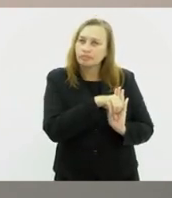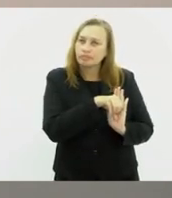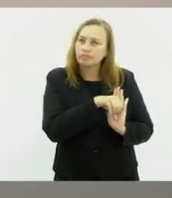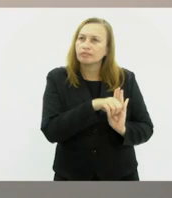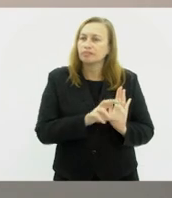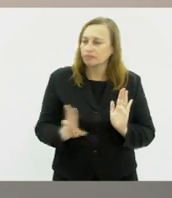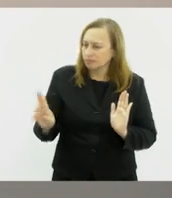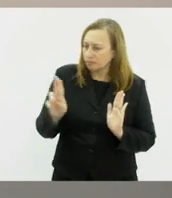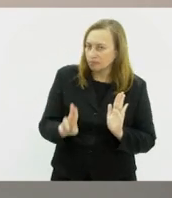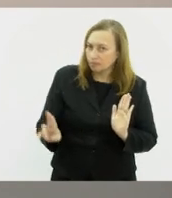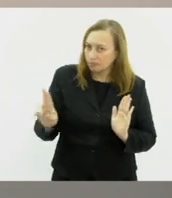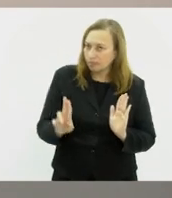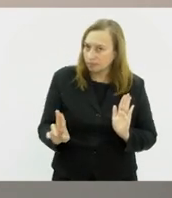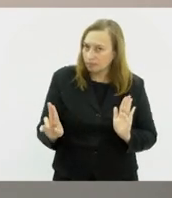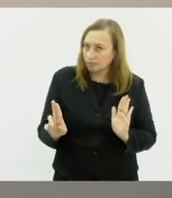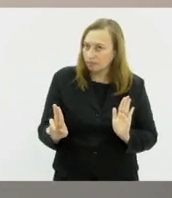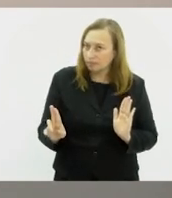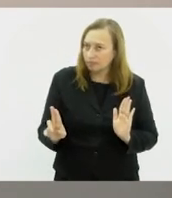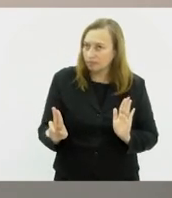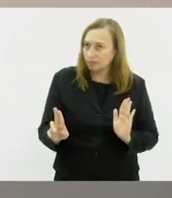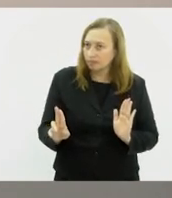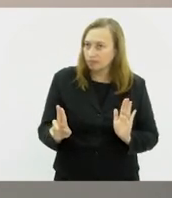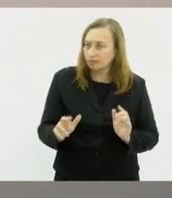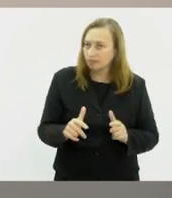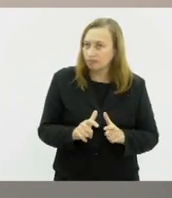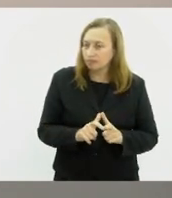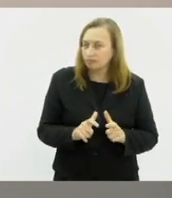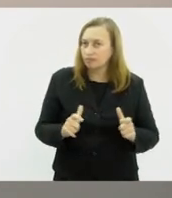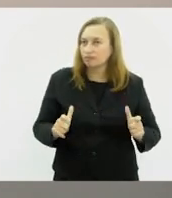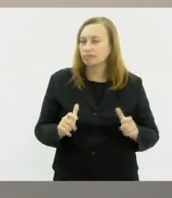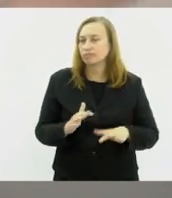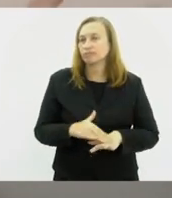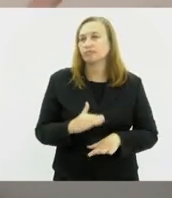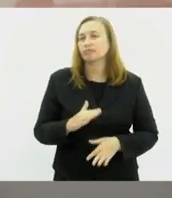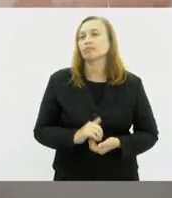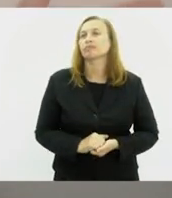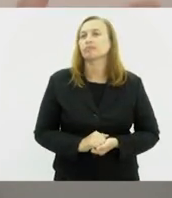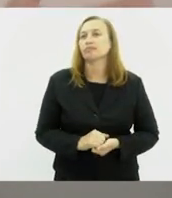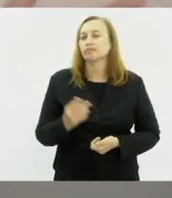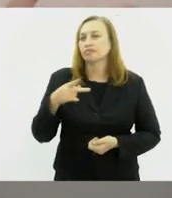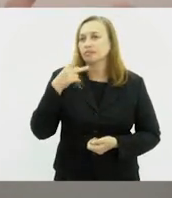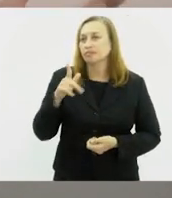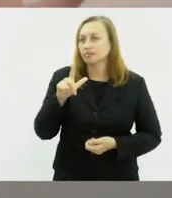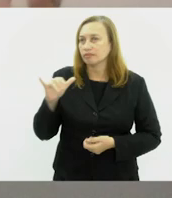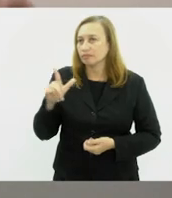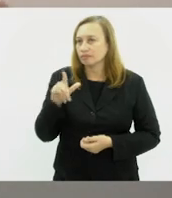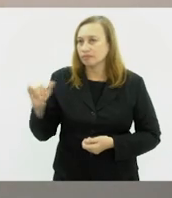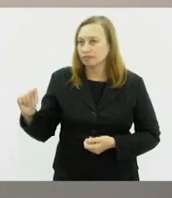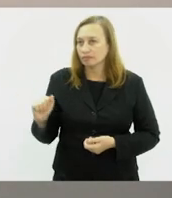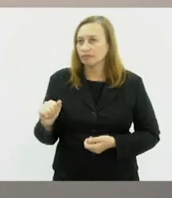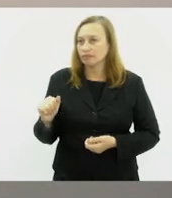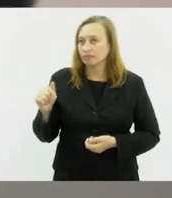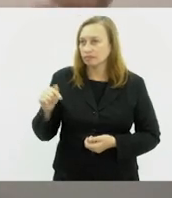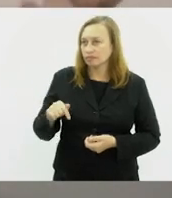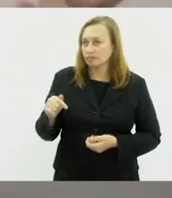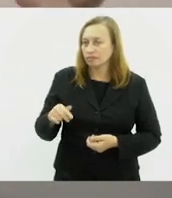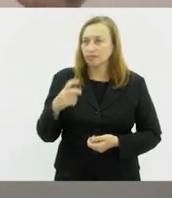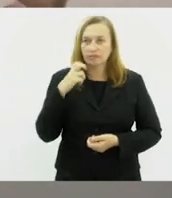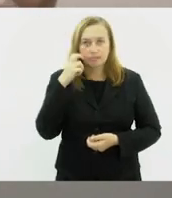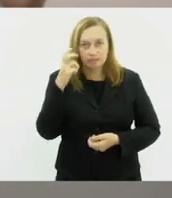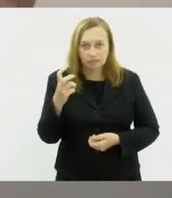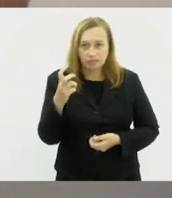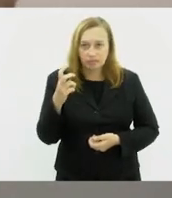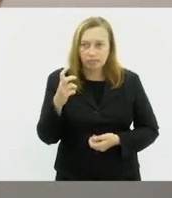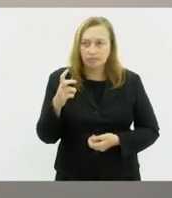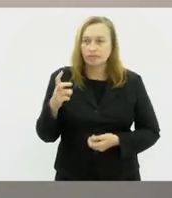usuário do uso eh ela aumenta o estigma né então a fala da lilan aqui né acerca da vergonha que o